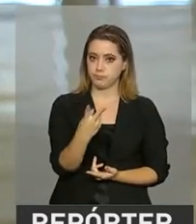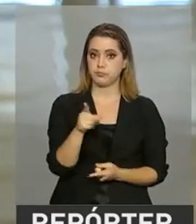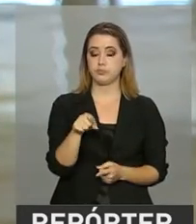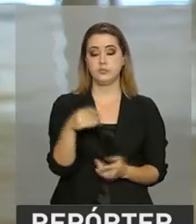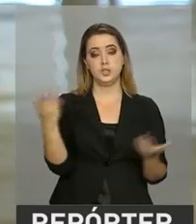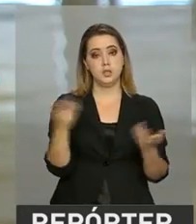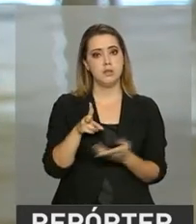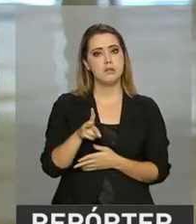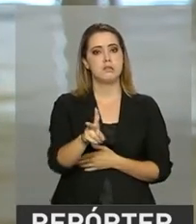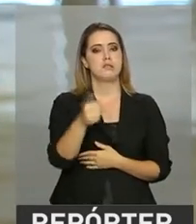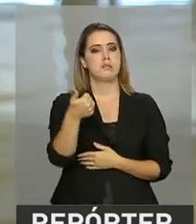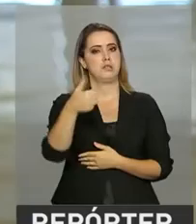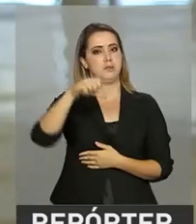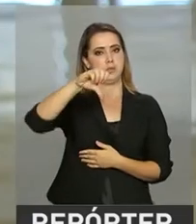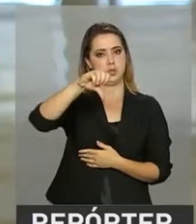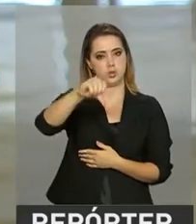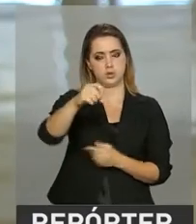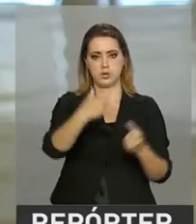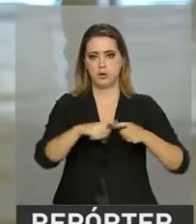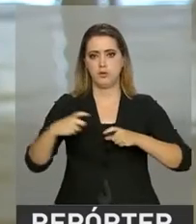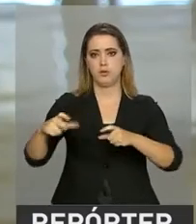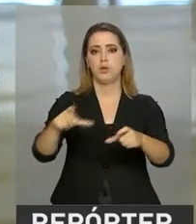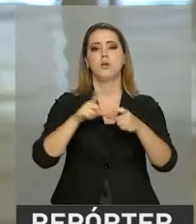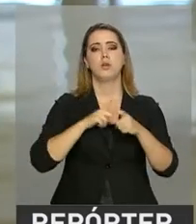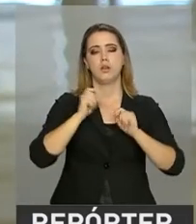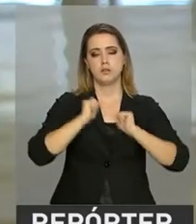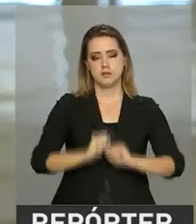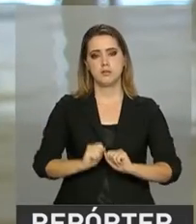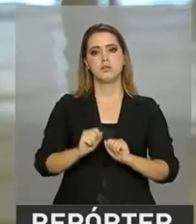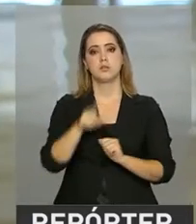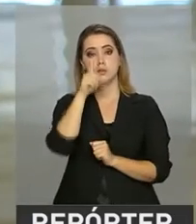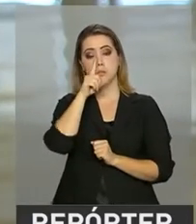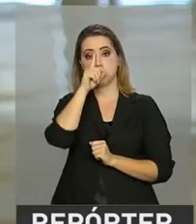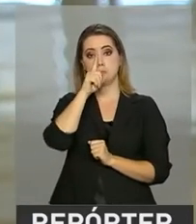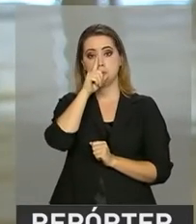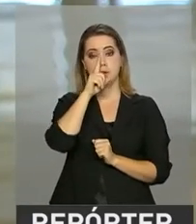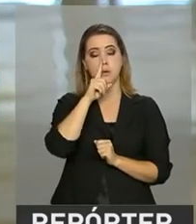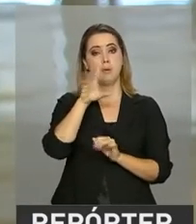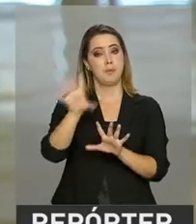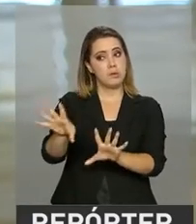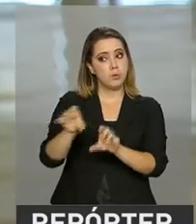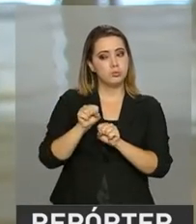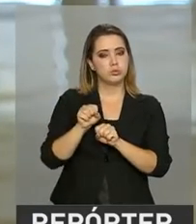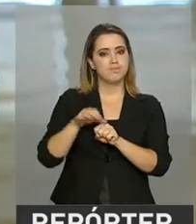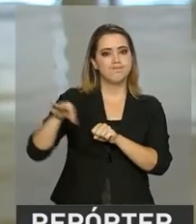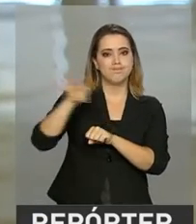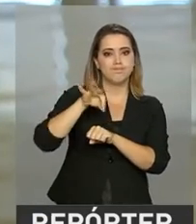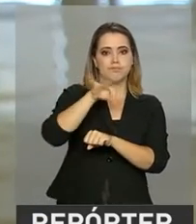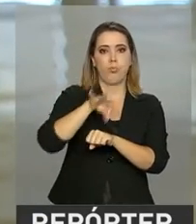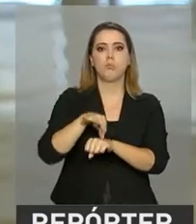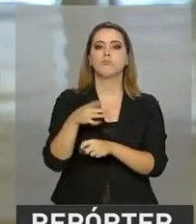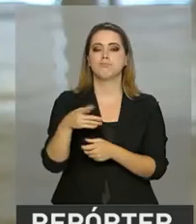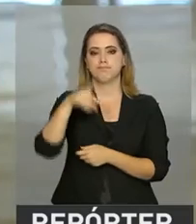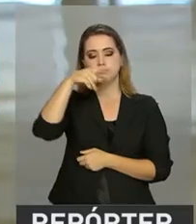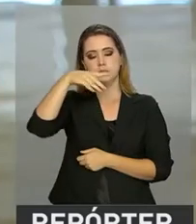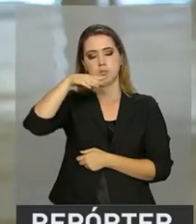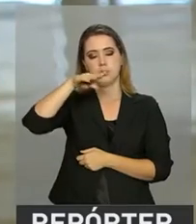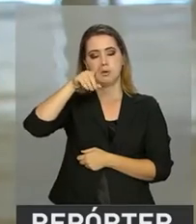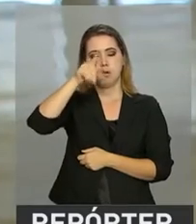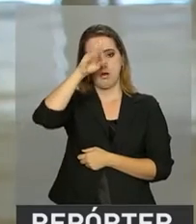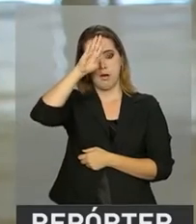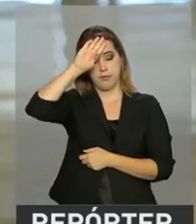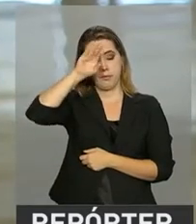estados são considerados áreas com riscos de transmissão da febre amarela segundo o diretor do departamento de vigilância de doenças